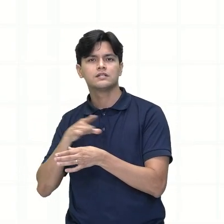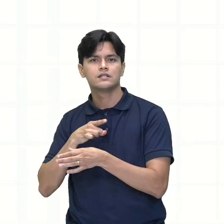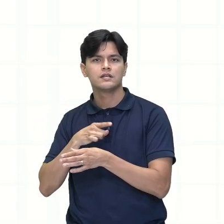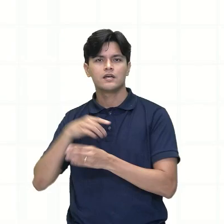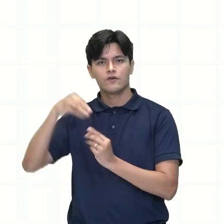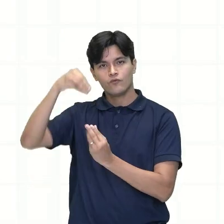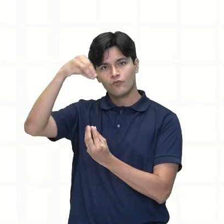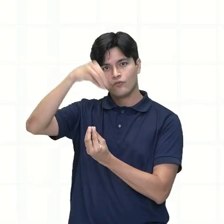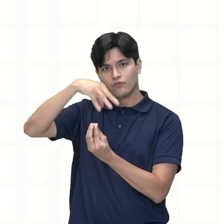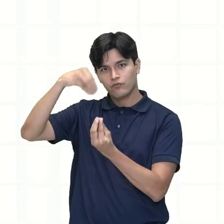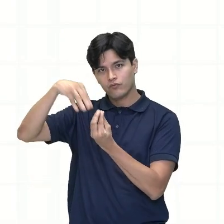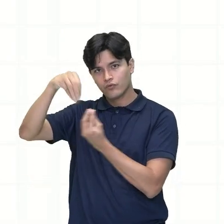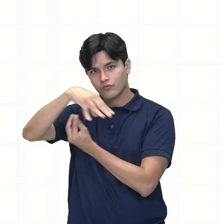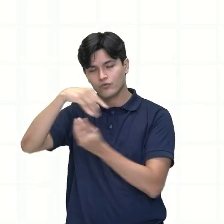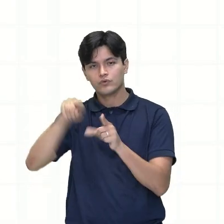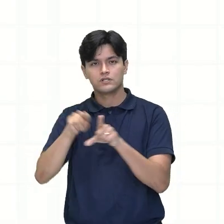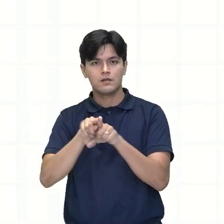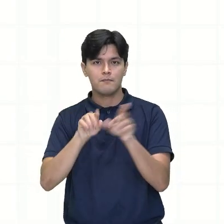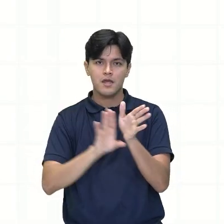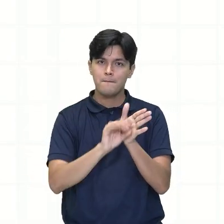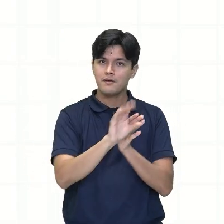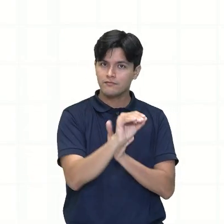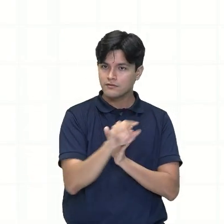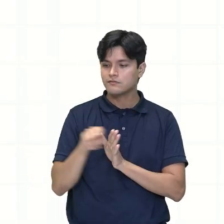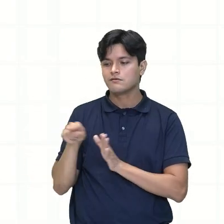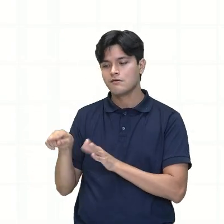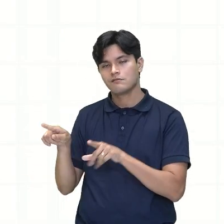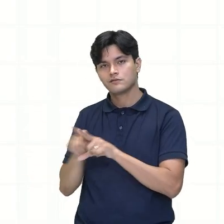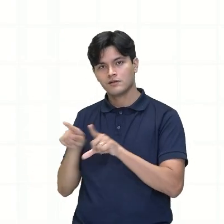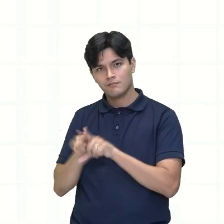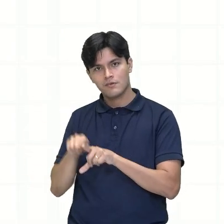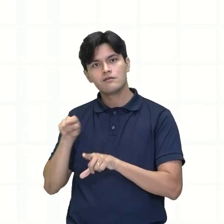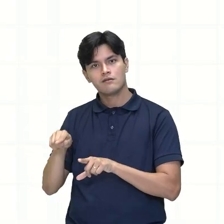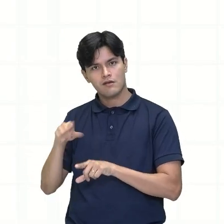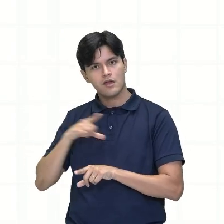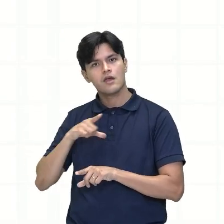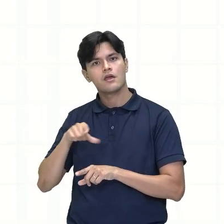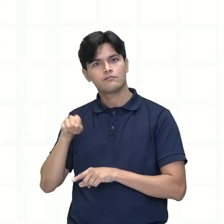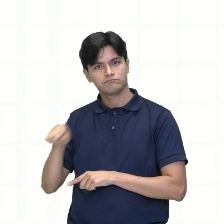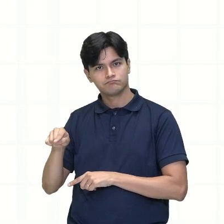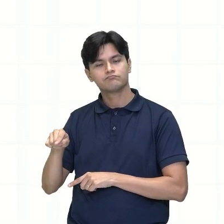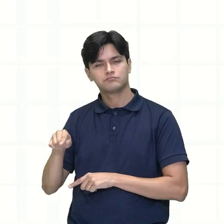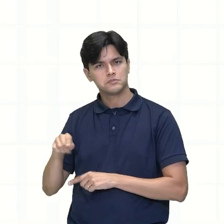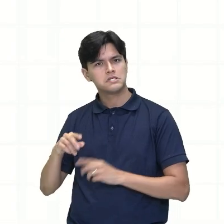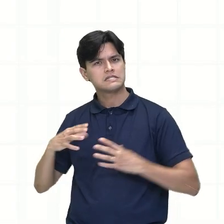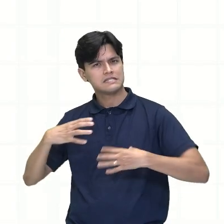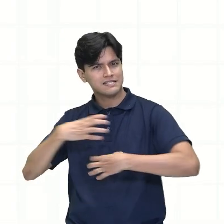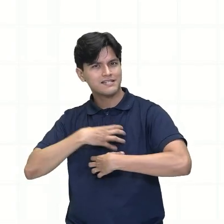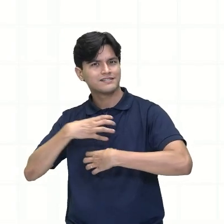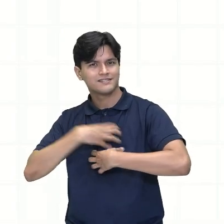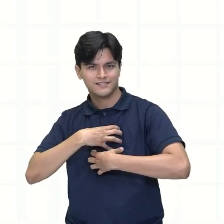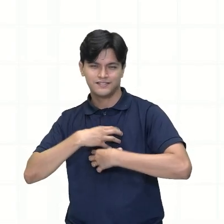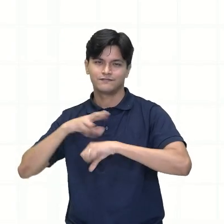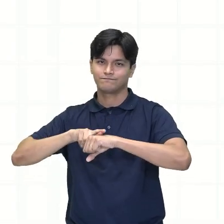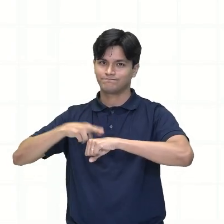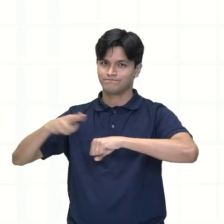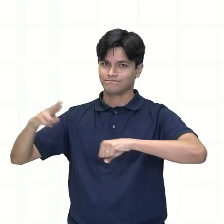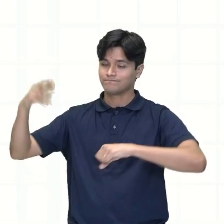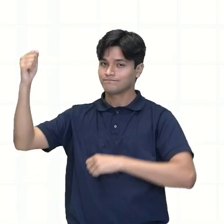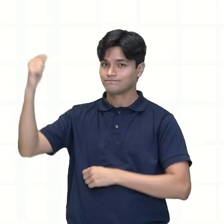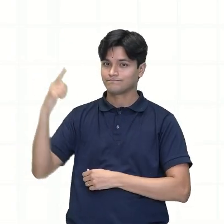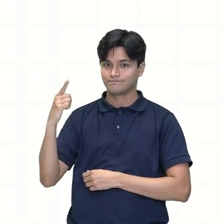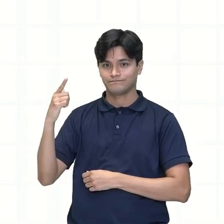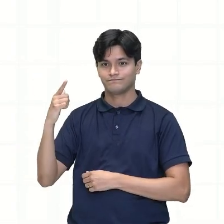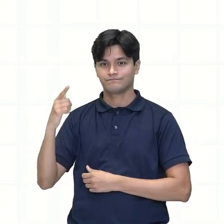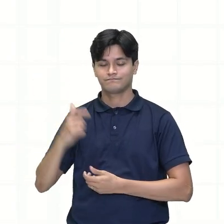organismos extremamente sensíveis a essa radiação solar. E, com